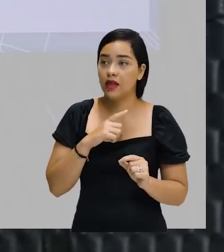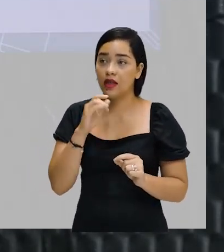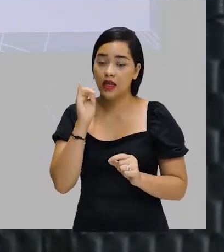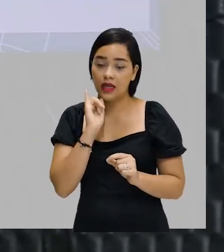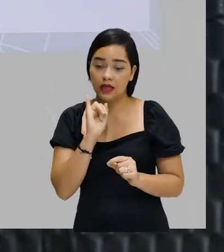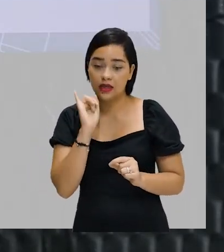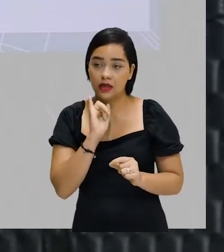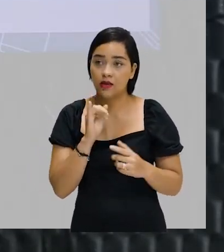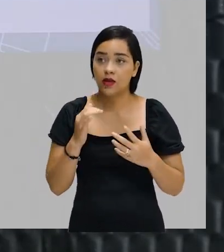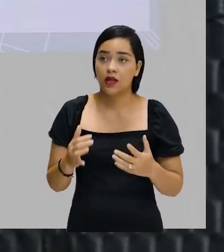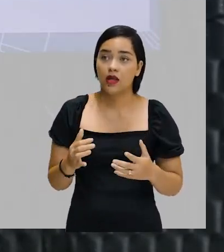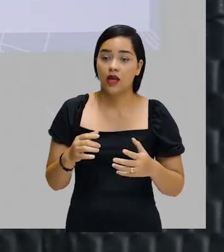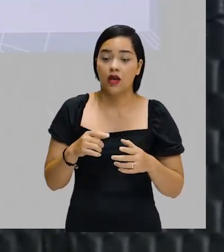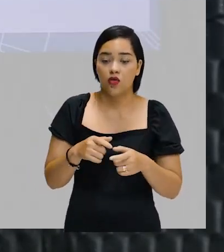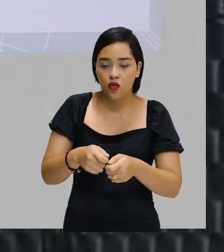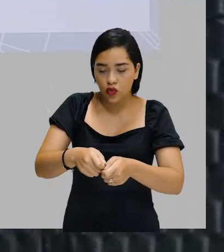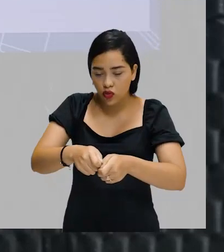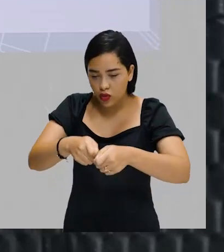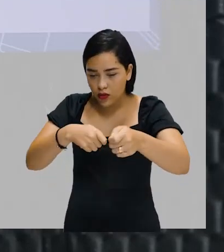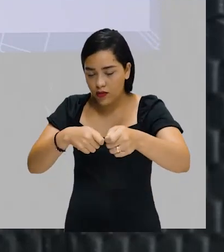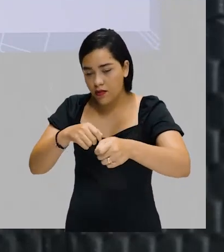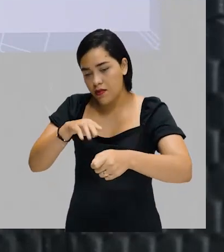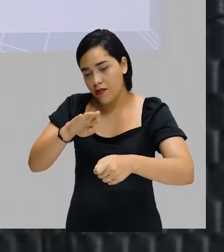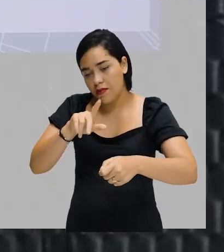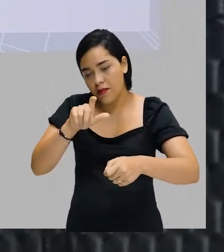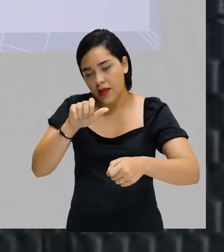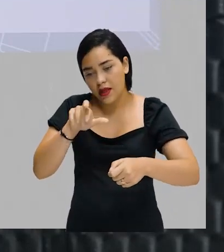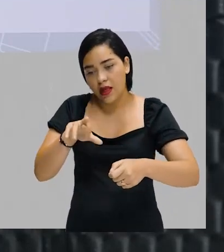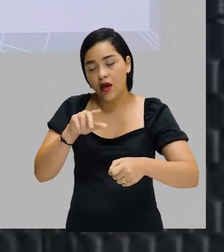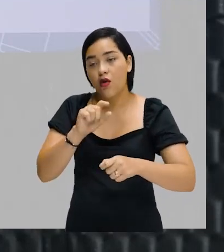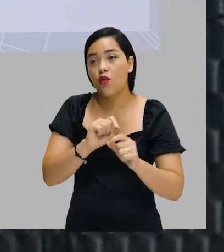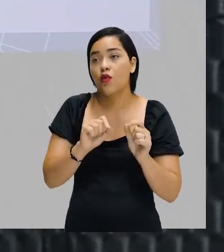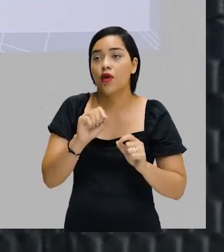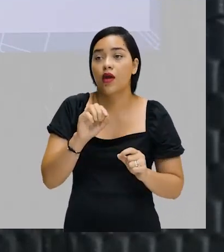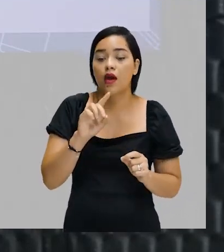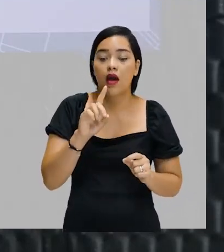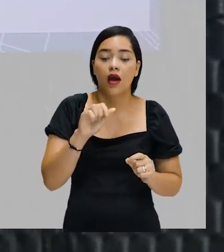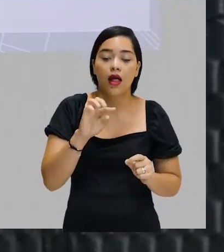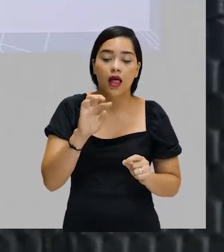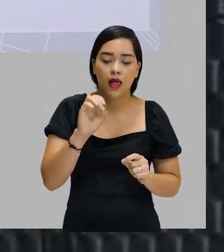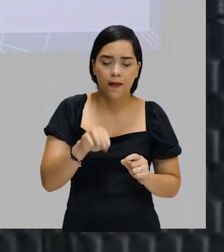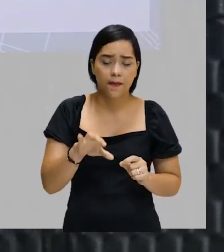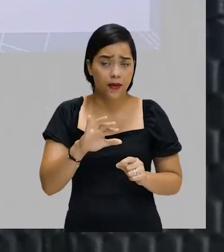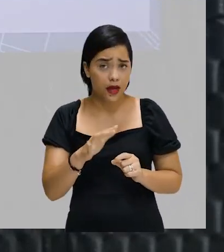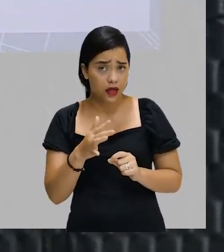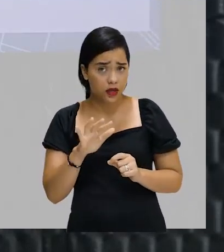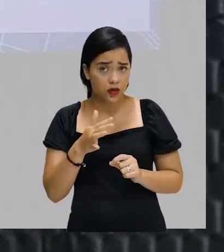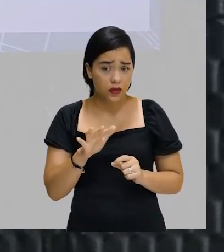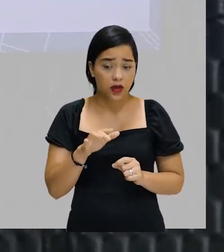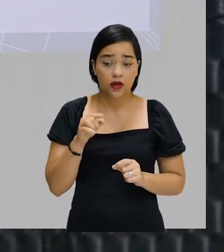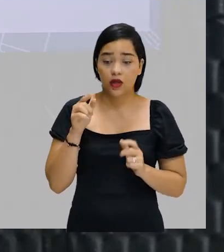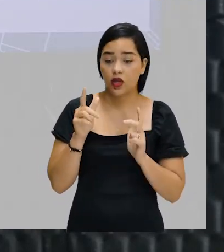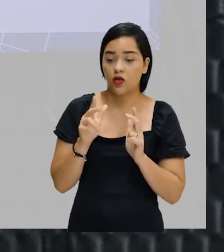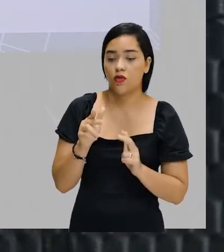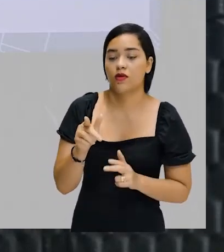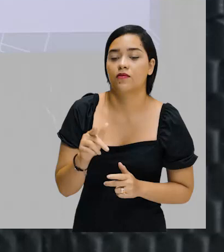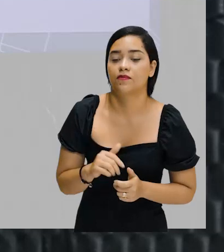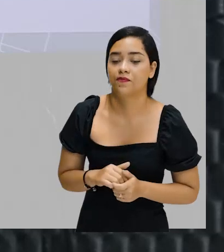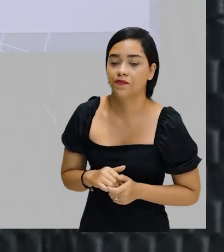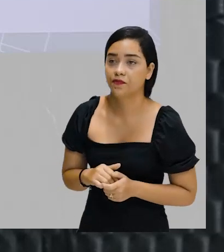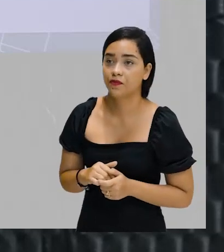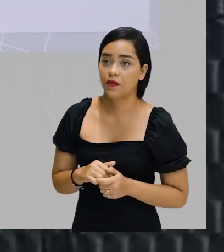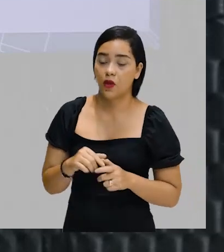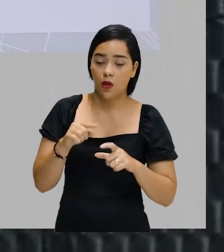exemplo, né, as bolas de bilhares. Então, para Dalton, o átomo era mais ou menos dessa forma.